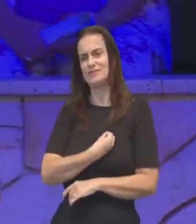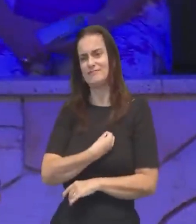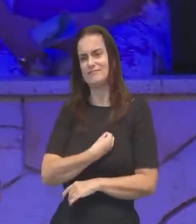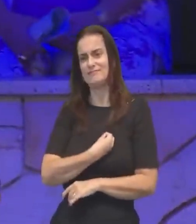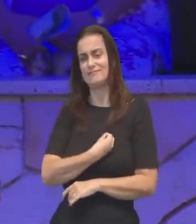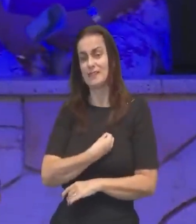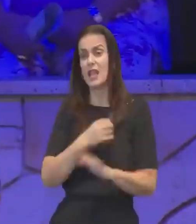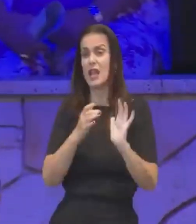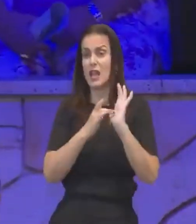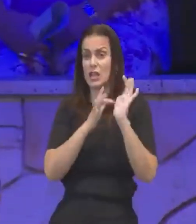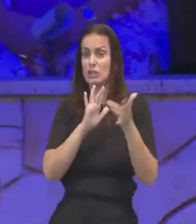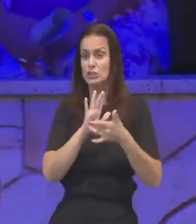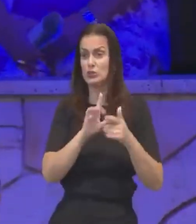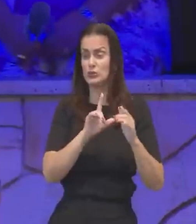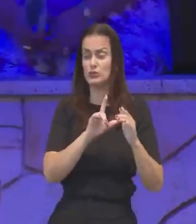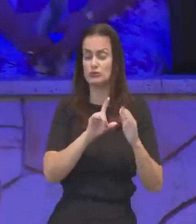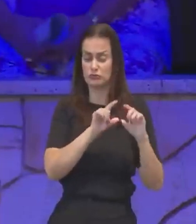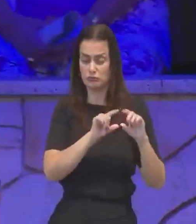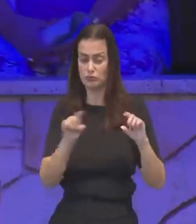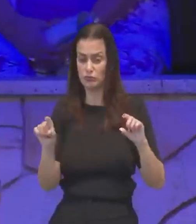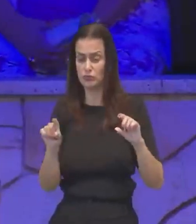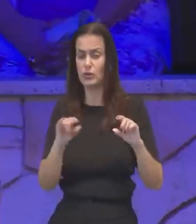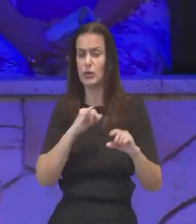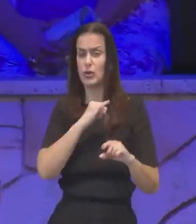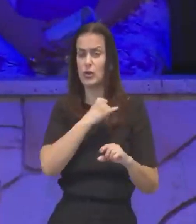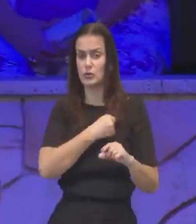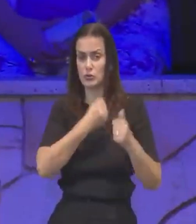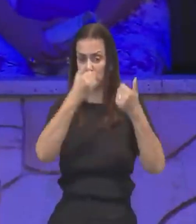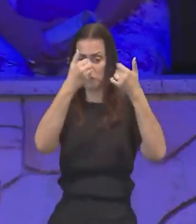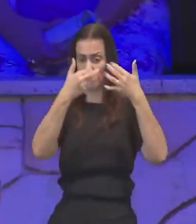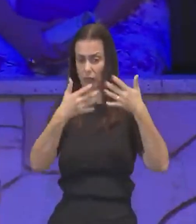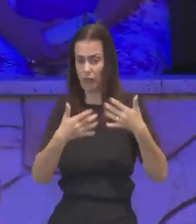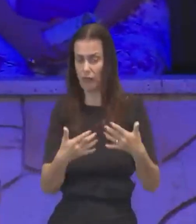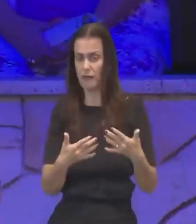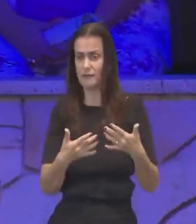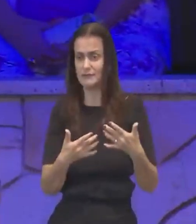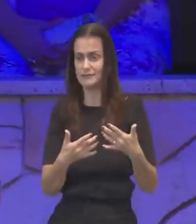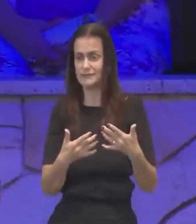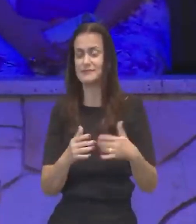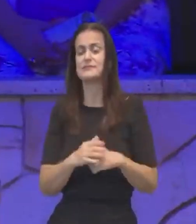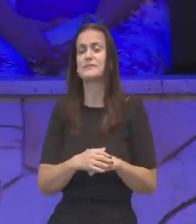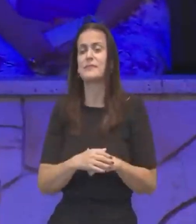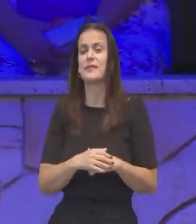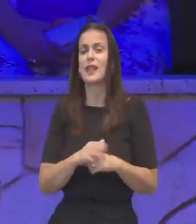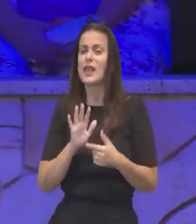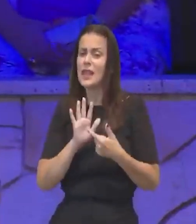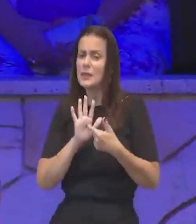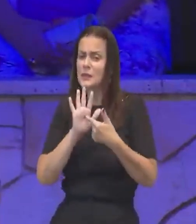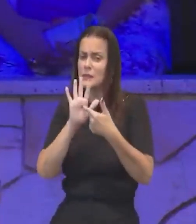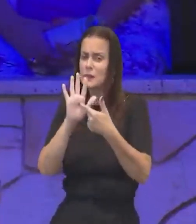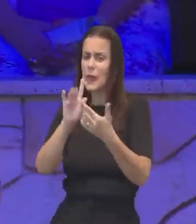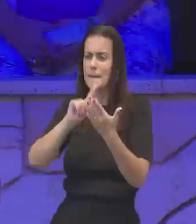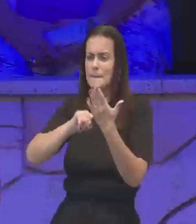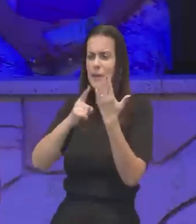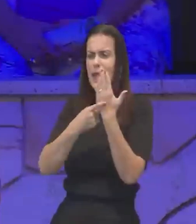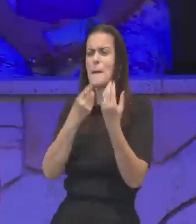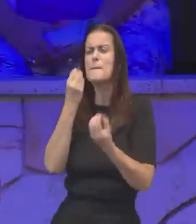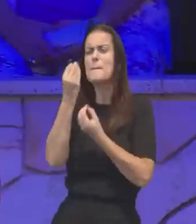nessa passagem relatada por João, ele usa essa metáfora da água que serve